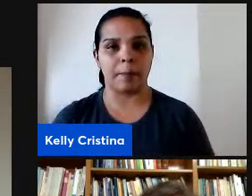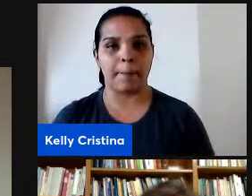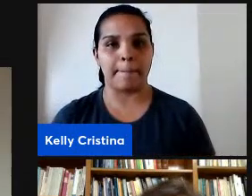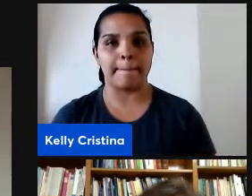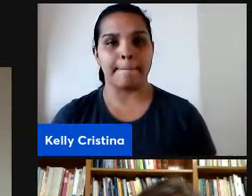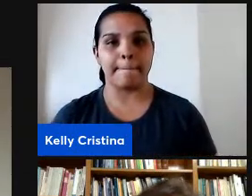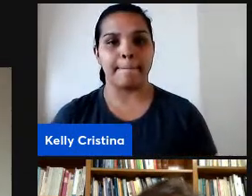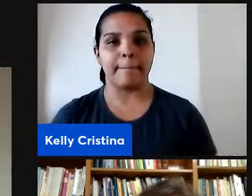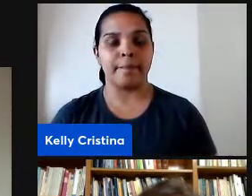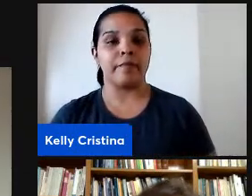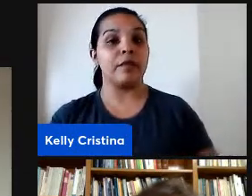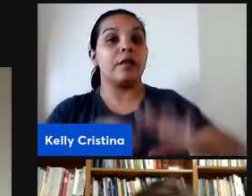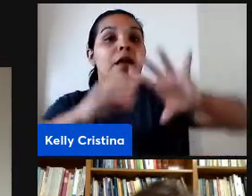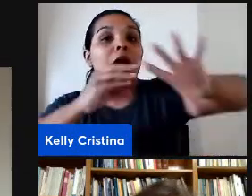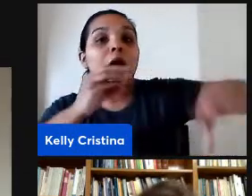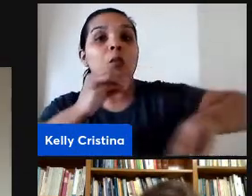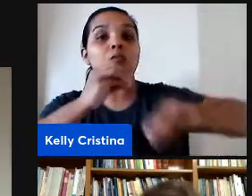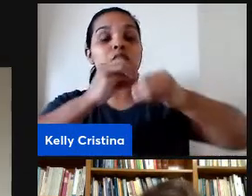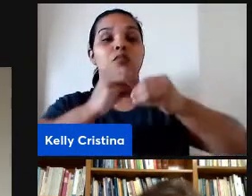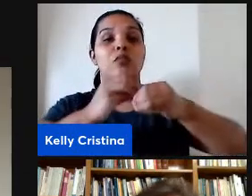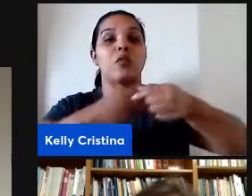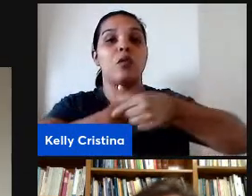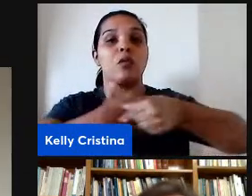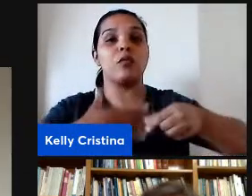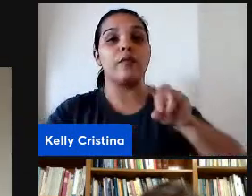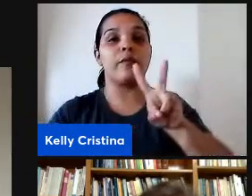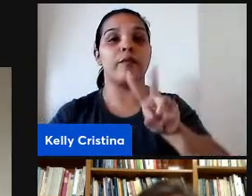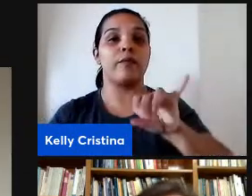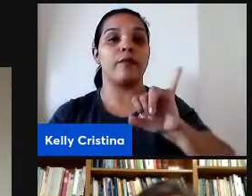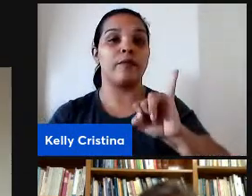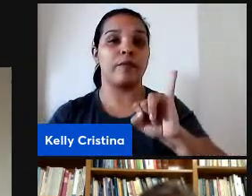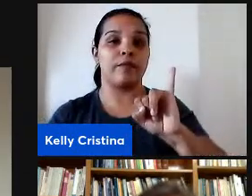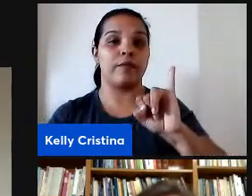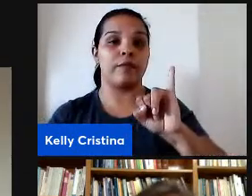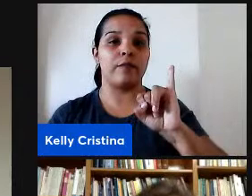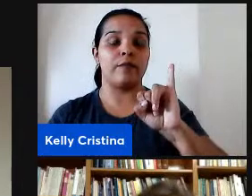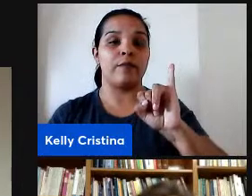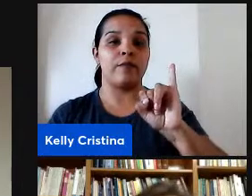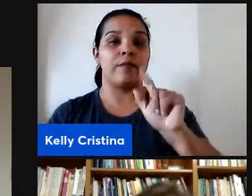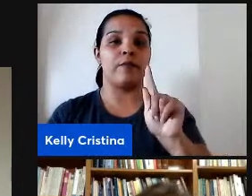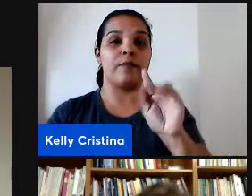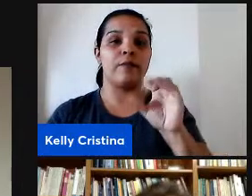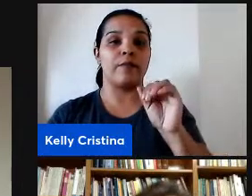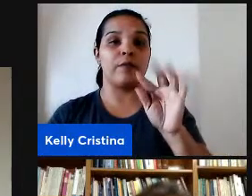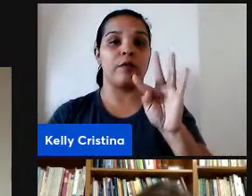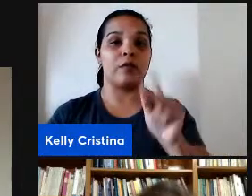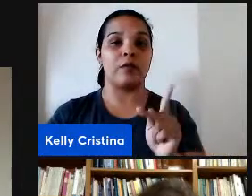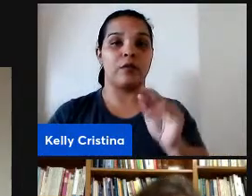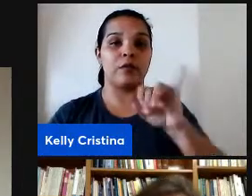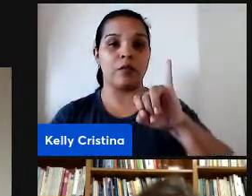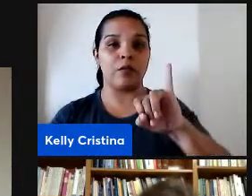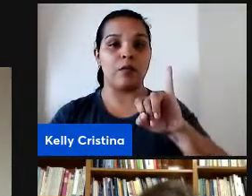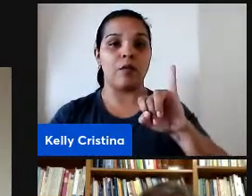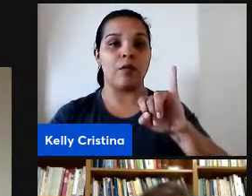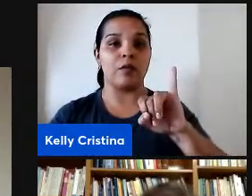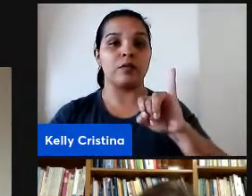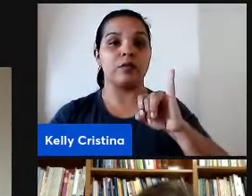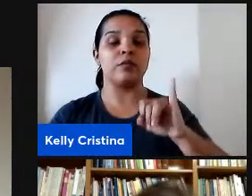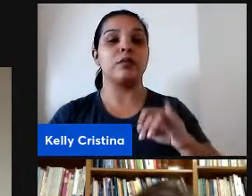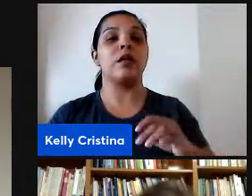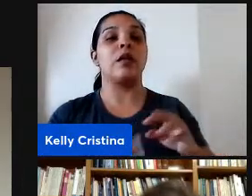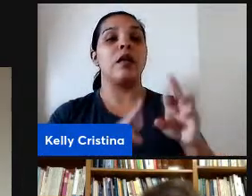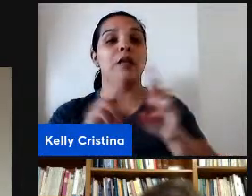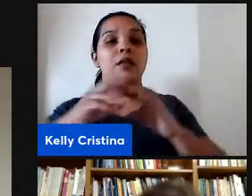E as contribuições de Vygotsky para a equidade na alfabetização. Então, está tudo, as perguntas são todas neste eixo da